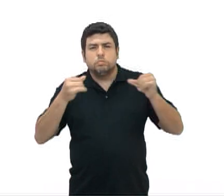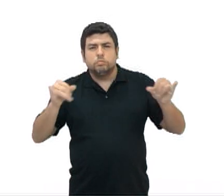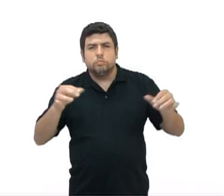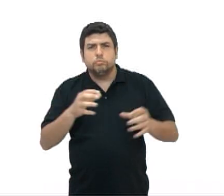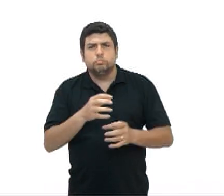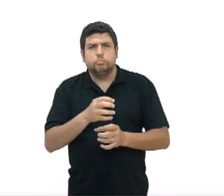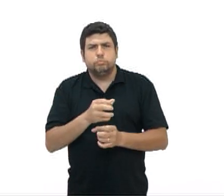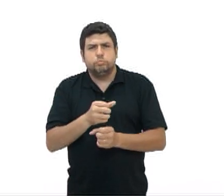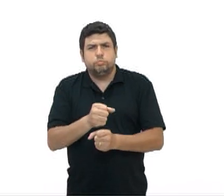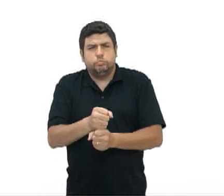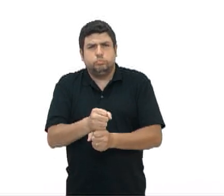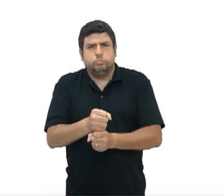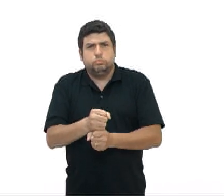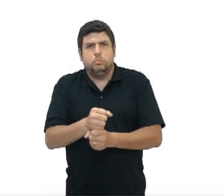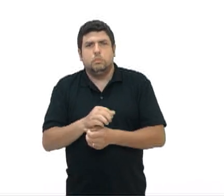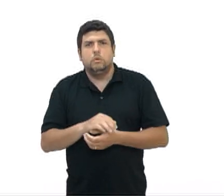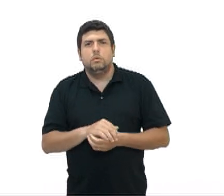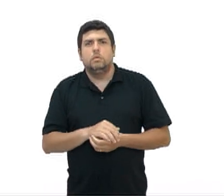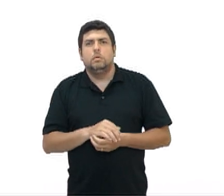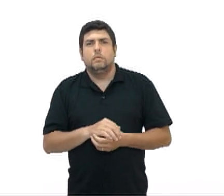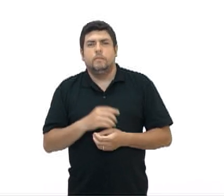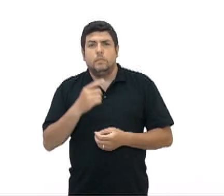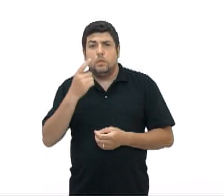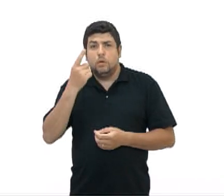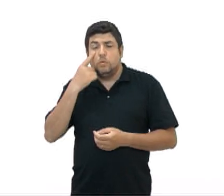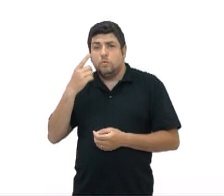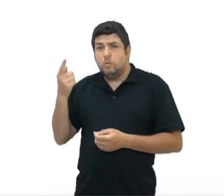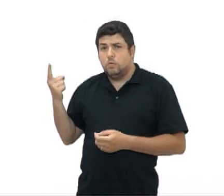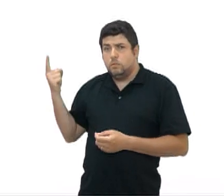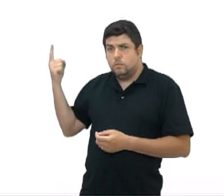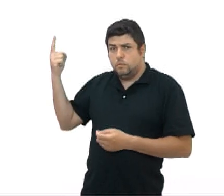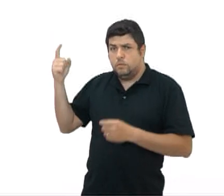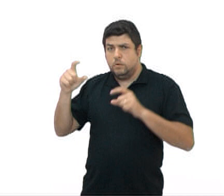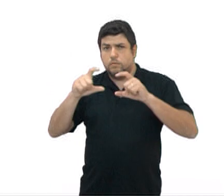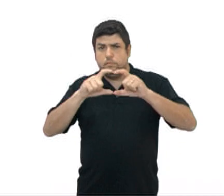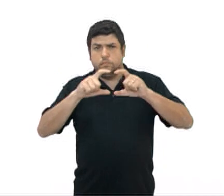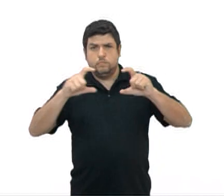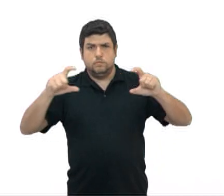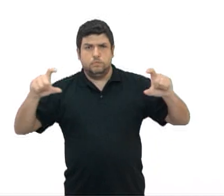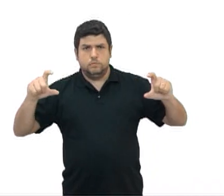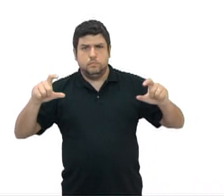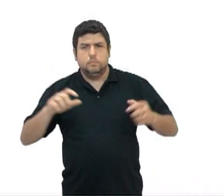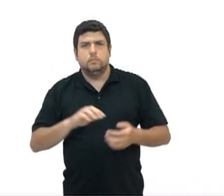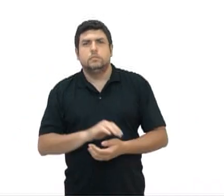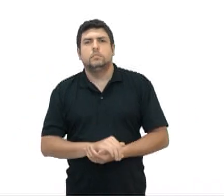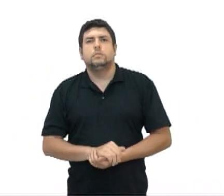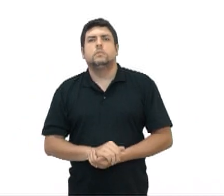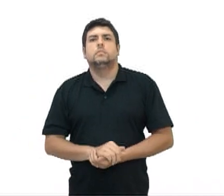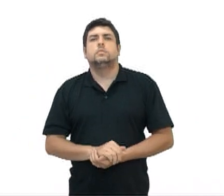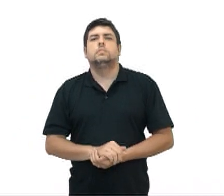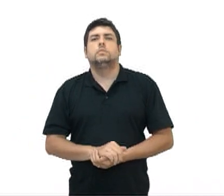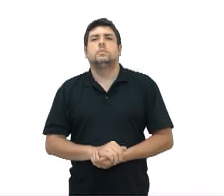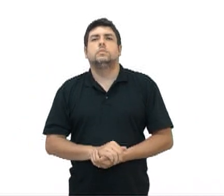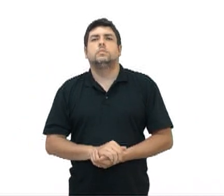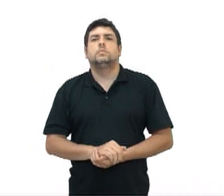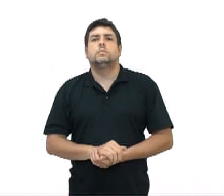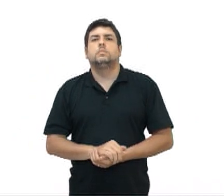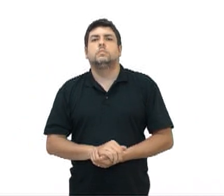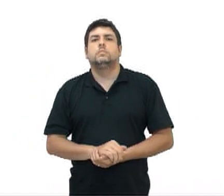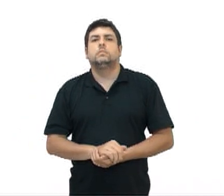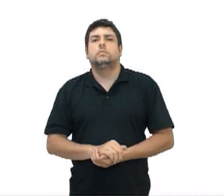vamos analisar isso dentro da equação. A equação ela aborda três componentes. O